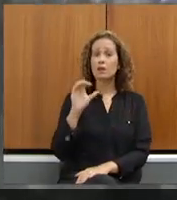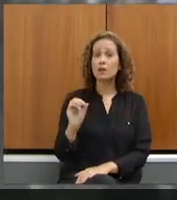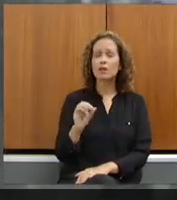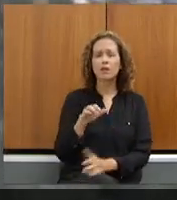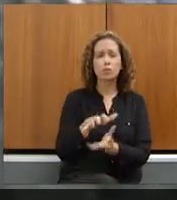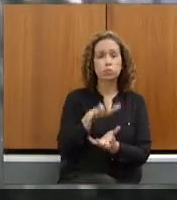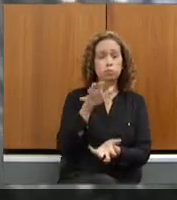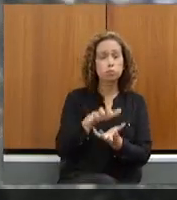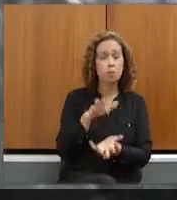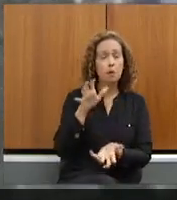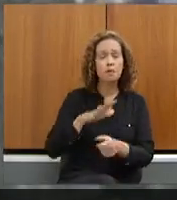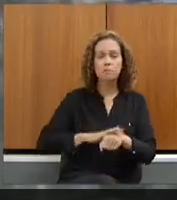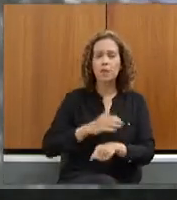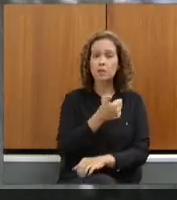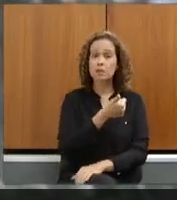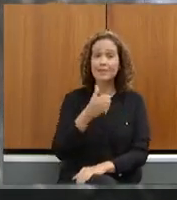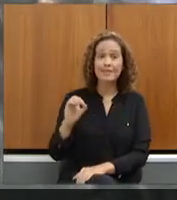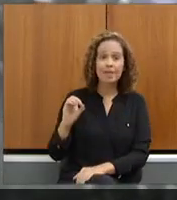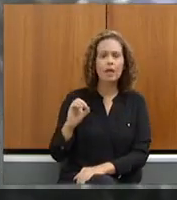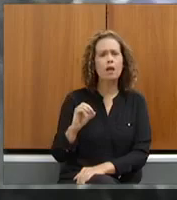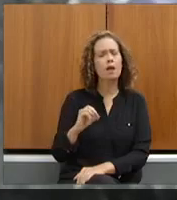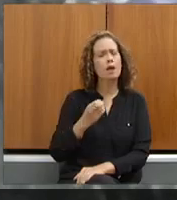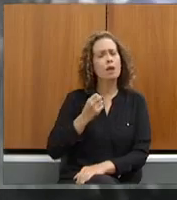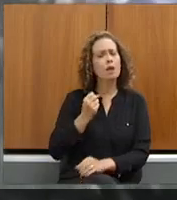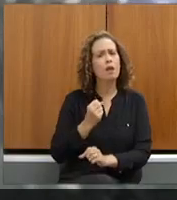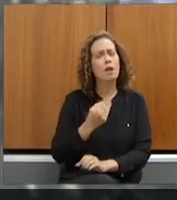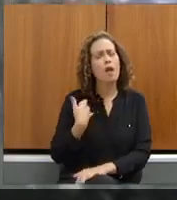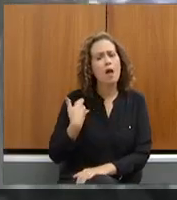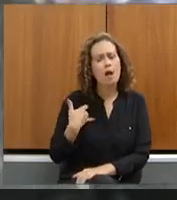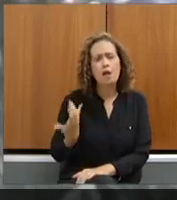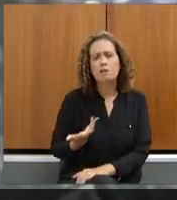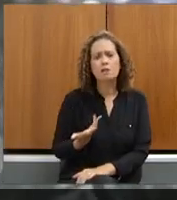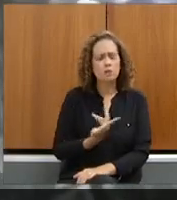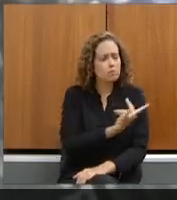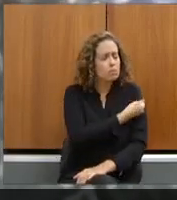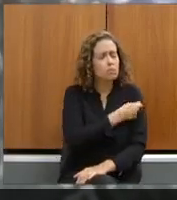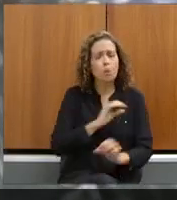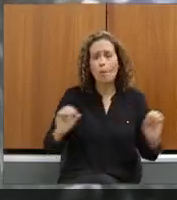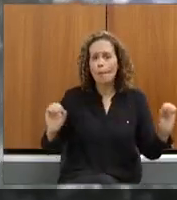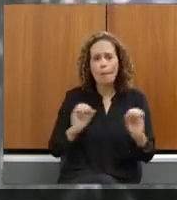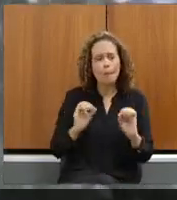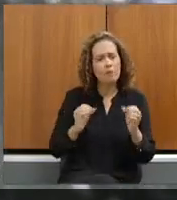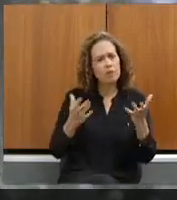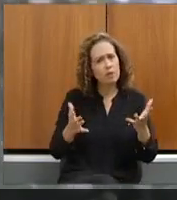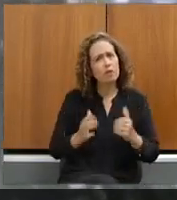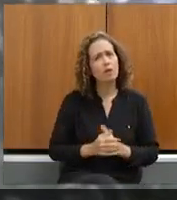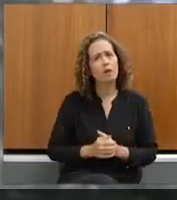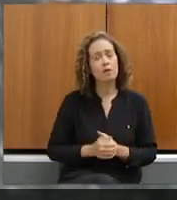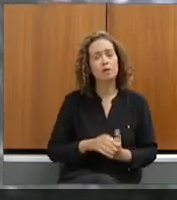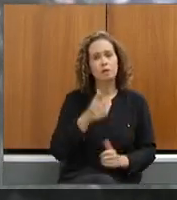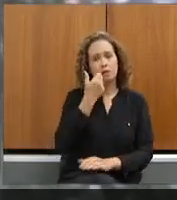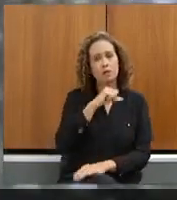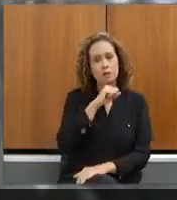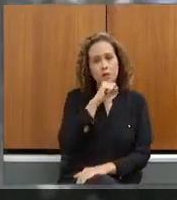e já outra coisinha de Belo Horizonte que não foram para si mesmo tamanho